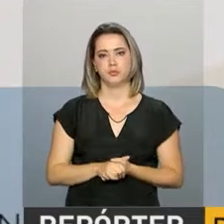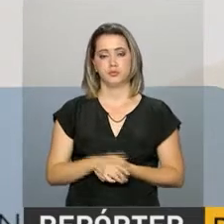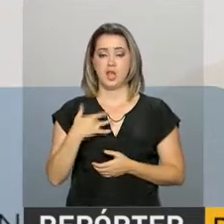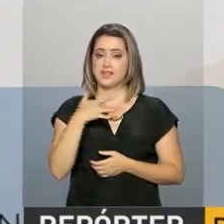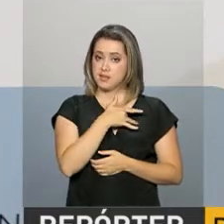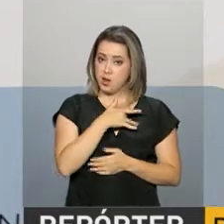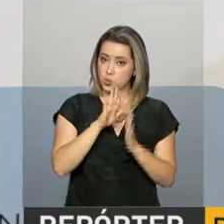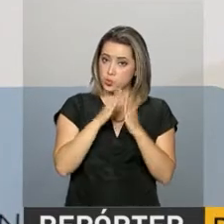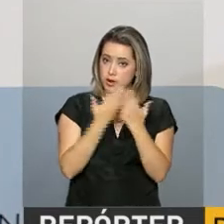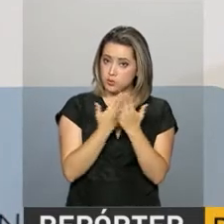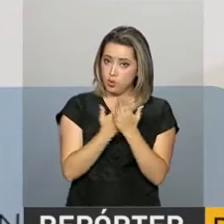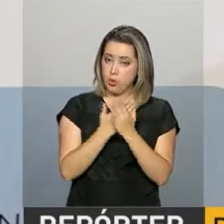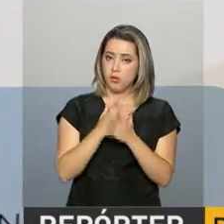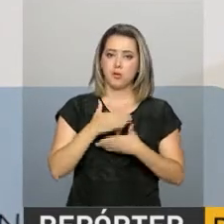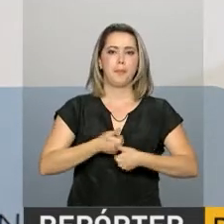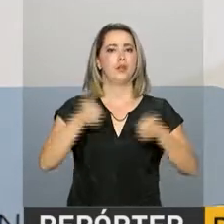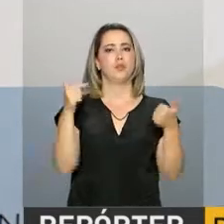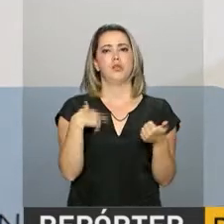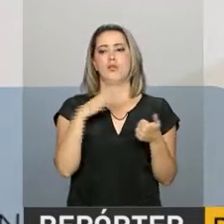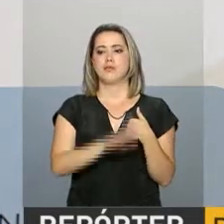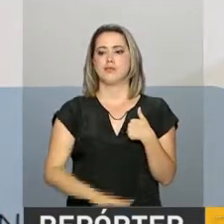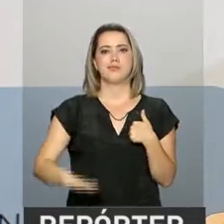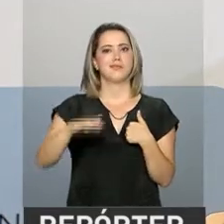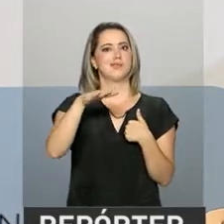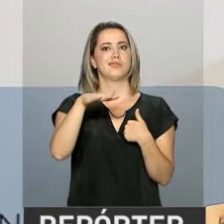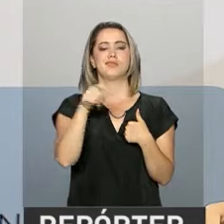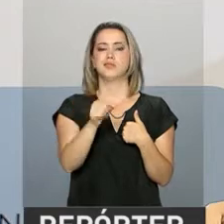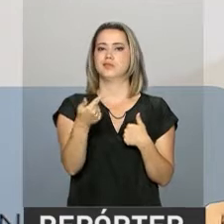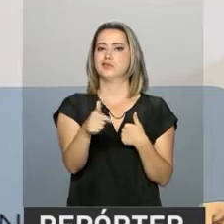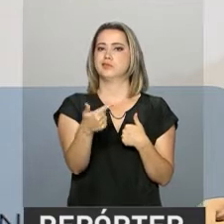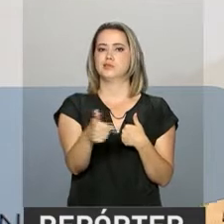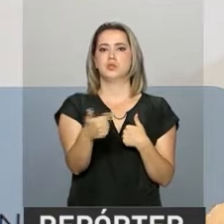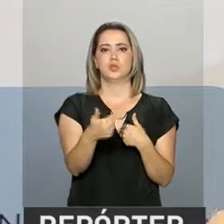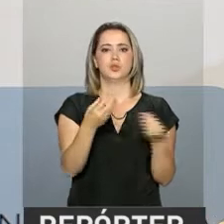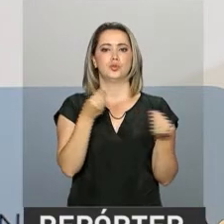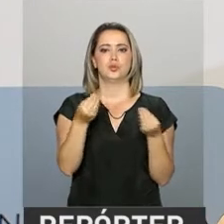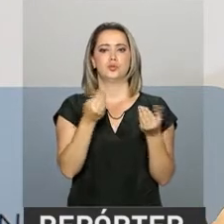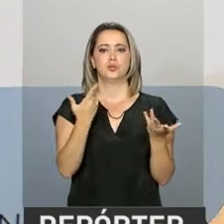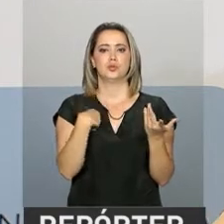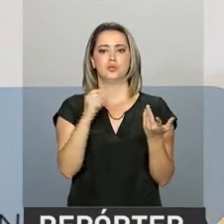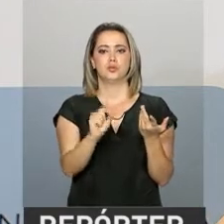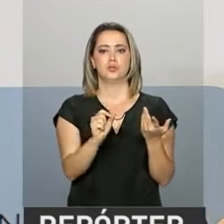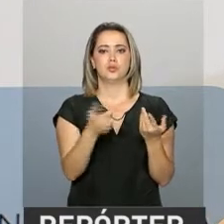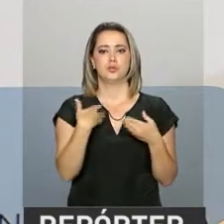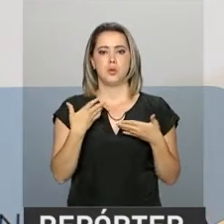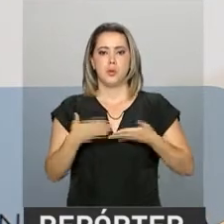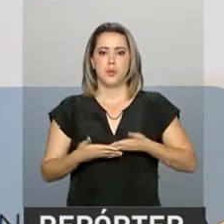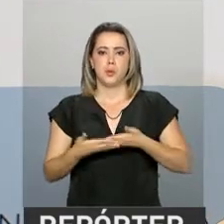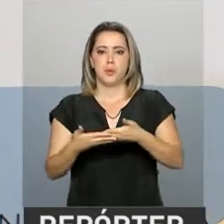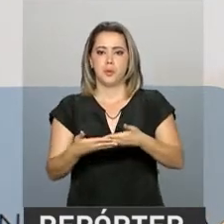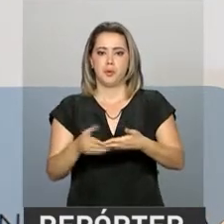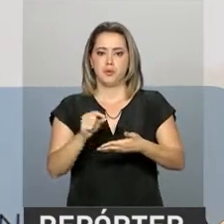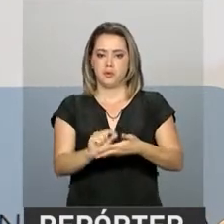para esta faixa das crianças que não têm seus pais não têm não são tão pequenos que os pais levem a